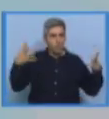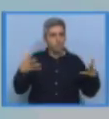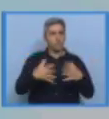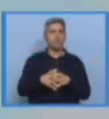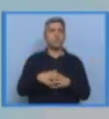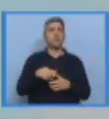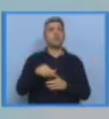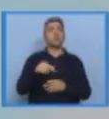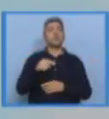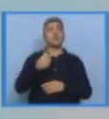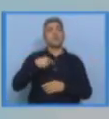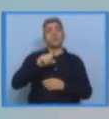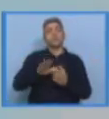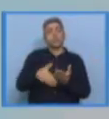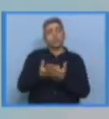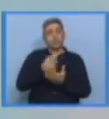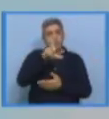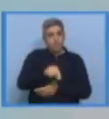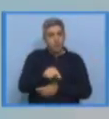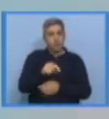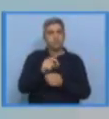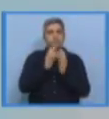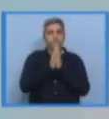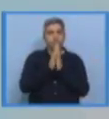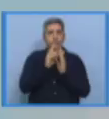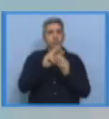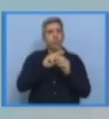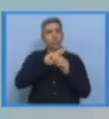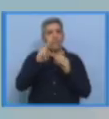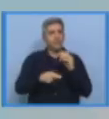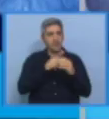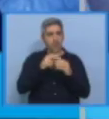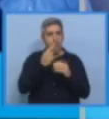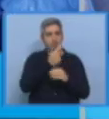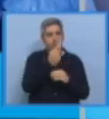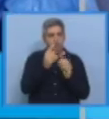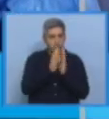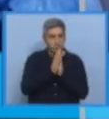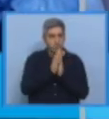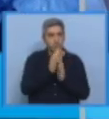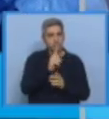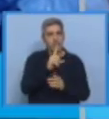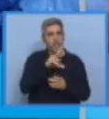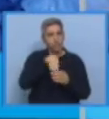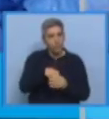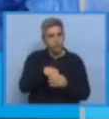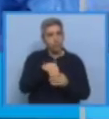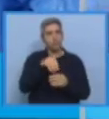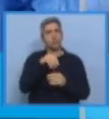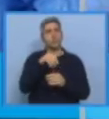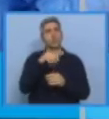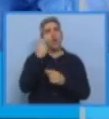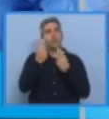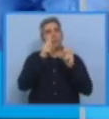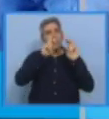propomos também que, por exemplo, na oração universal de cada Eucaristia, sejam incluídas